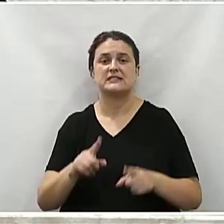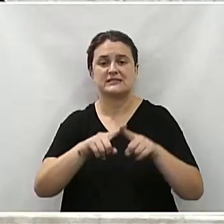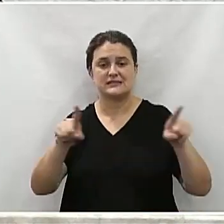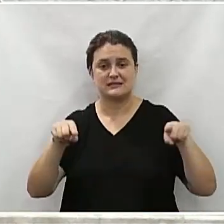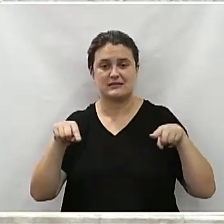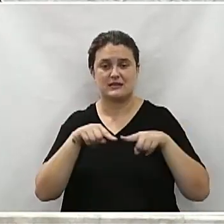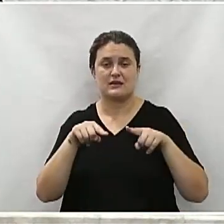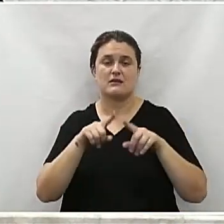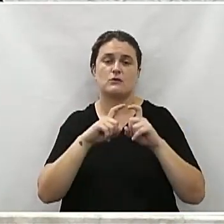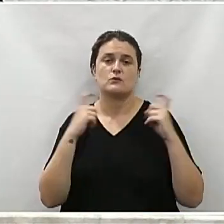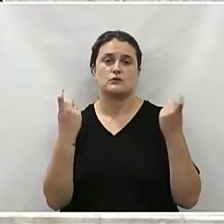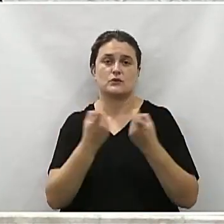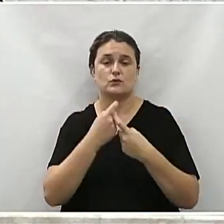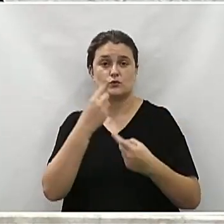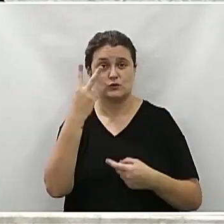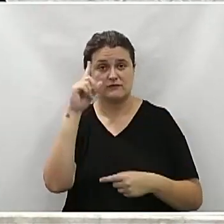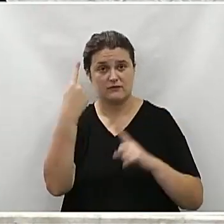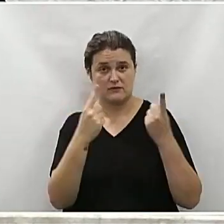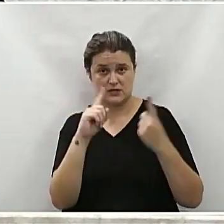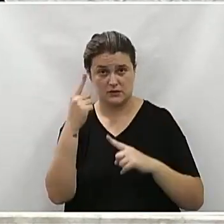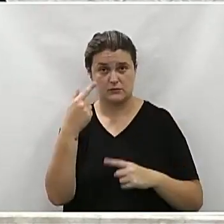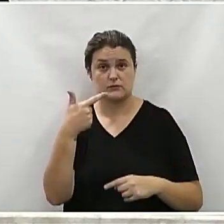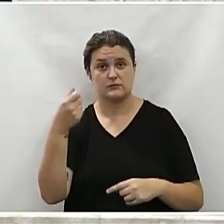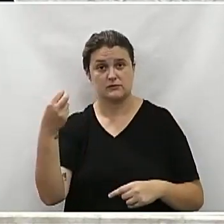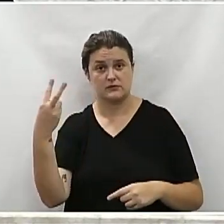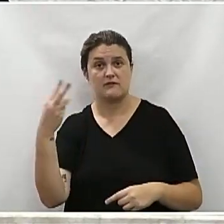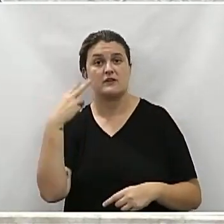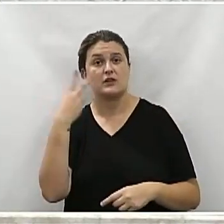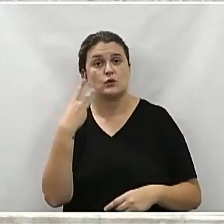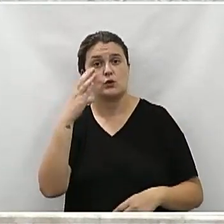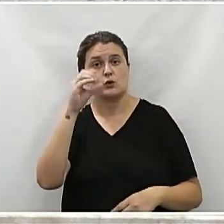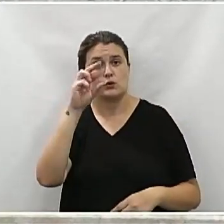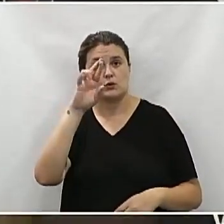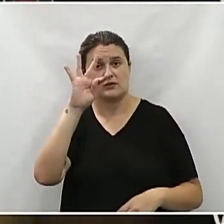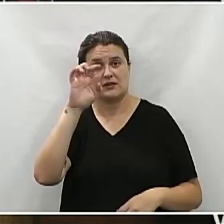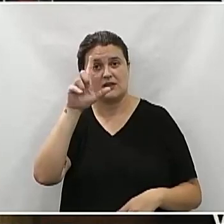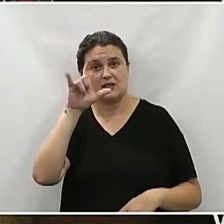Sessões, em 2 de fevereiro de 2023, vereador Waldir Luiz Cortellini.